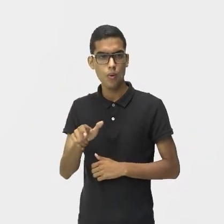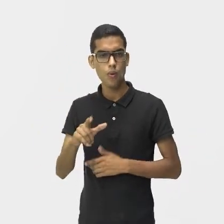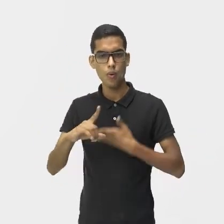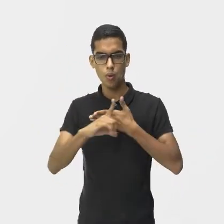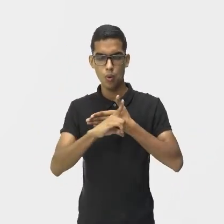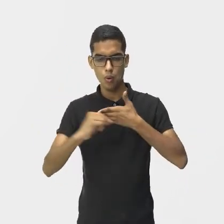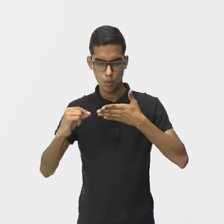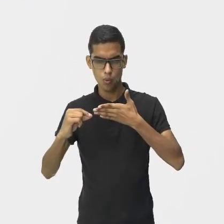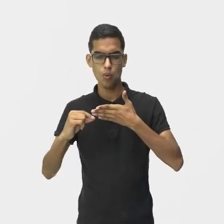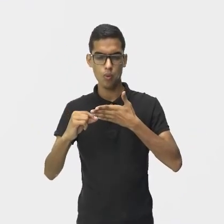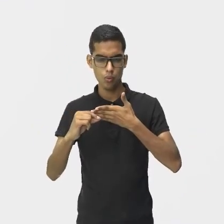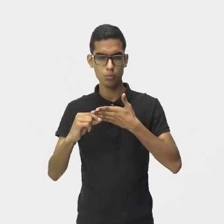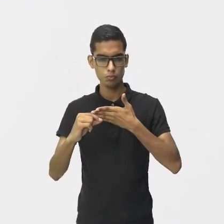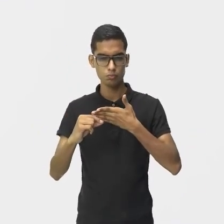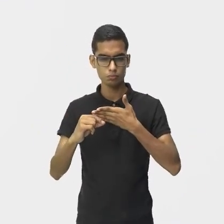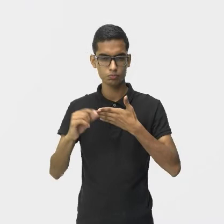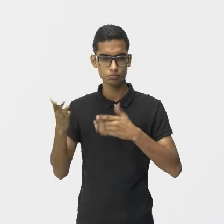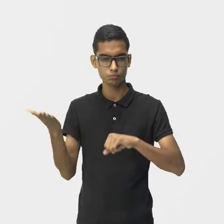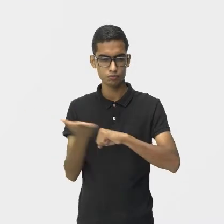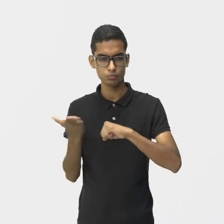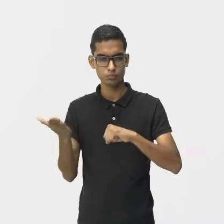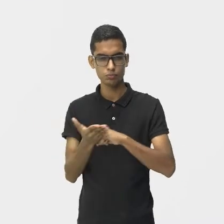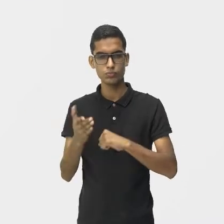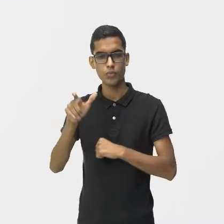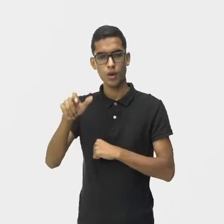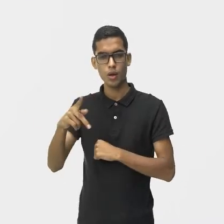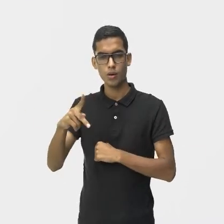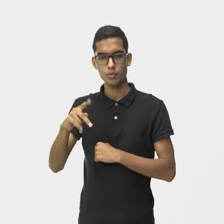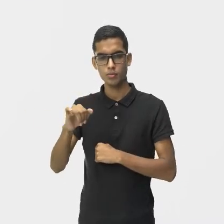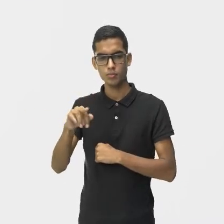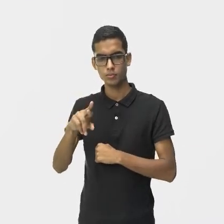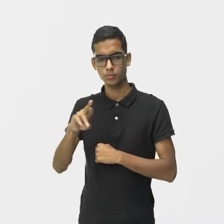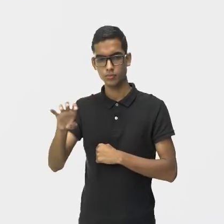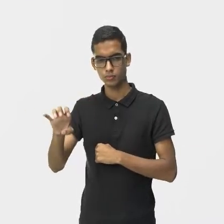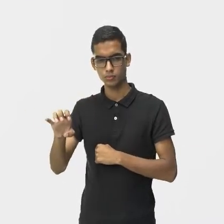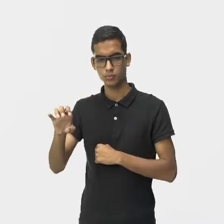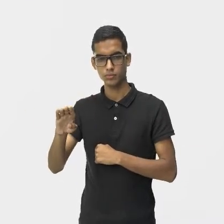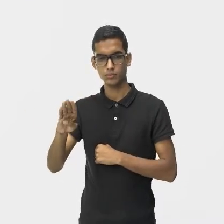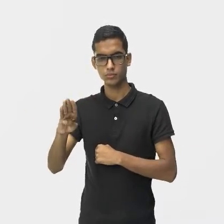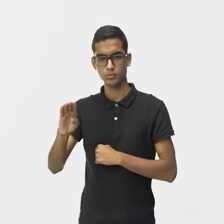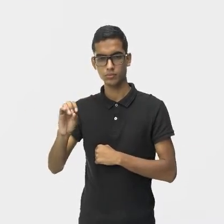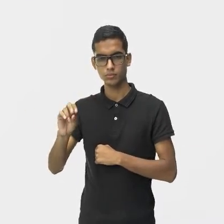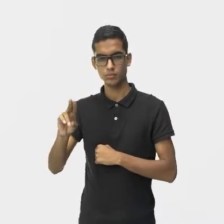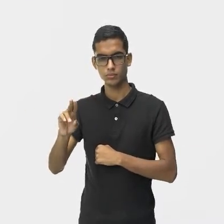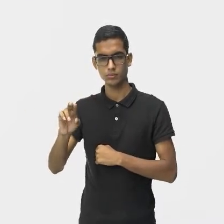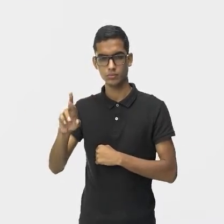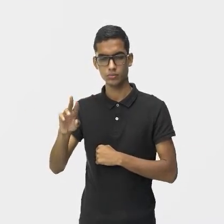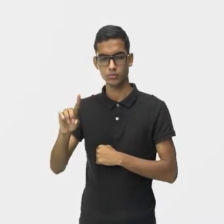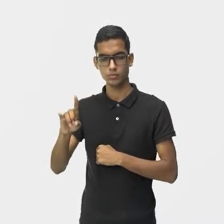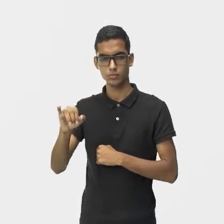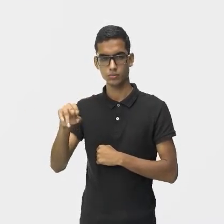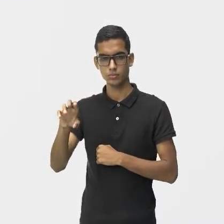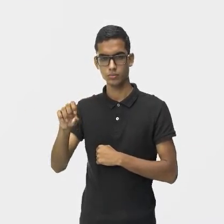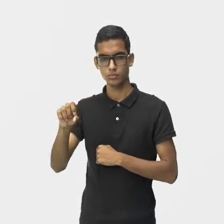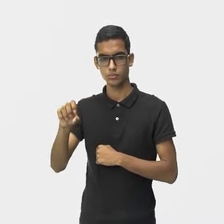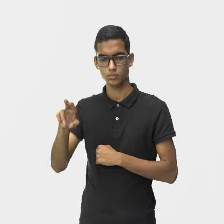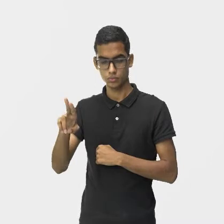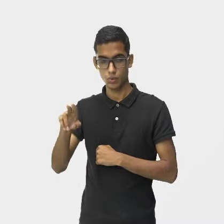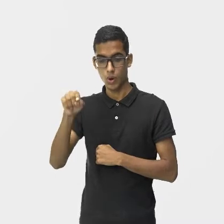autor é Pierre Bourdieu. Bourdieu diz que é possível definir práticas sociais